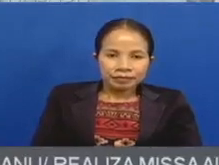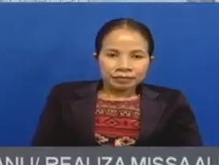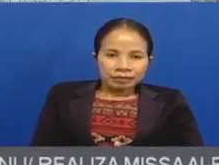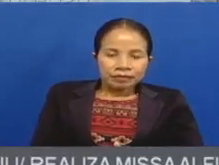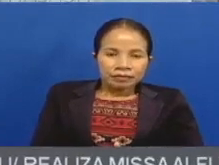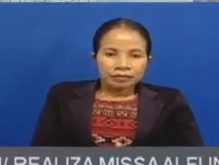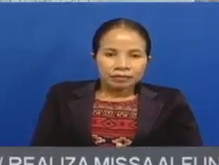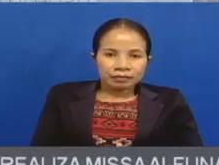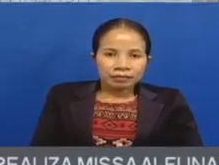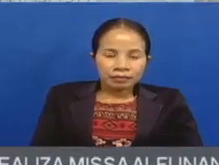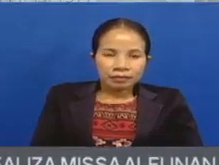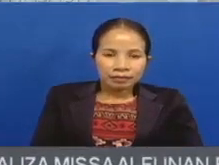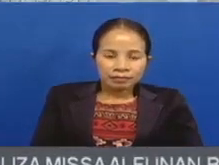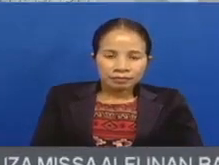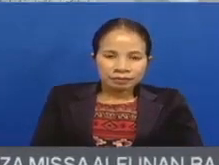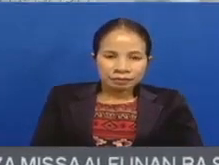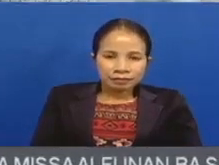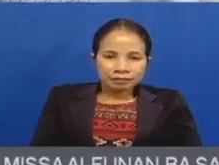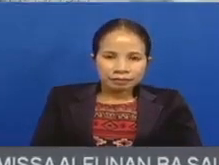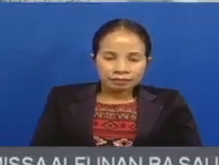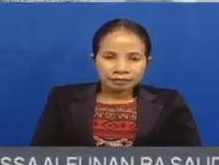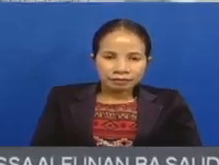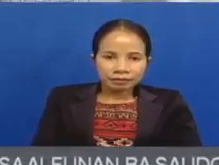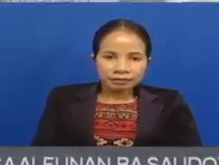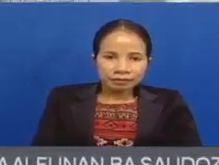Rusia Inaru Bastino Ronya Baerte Tele.